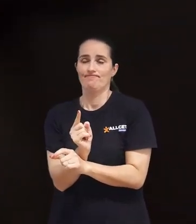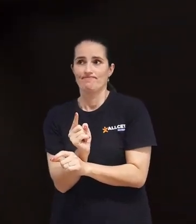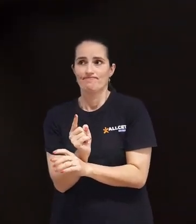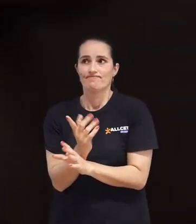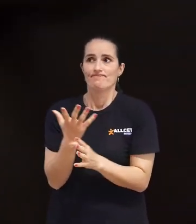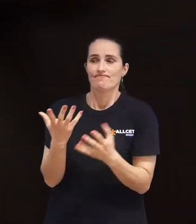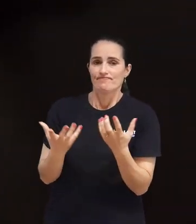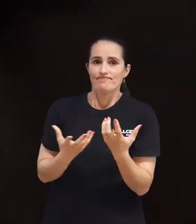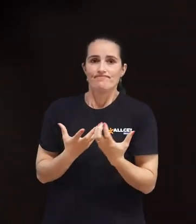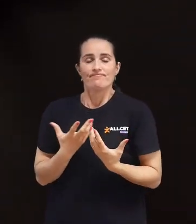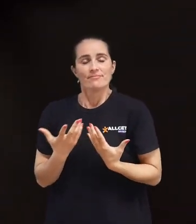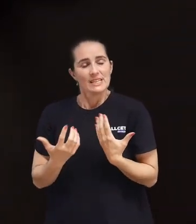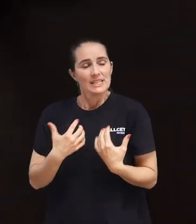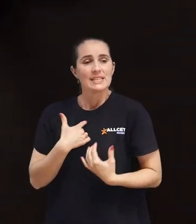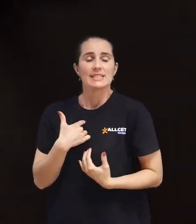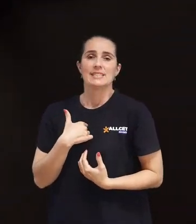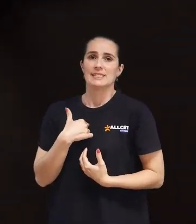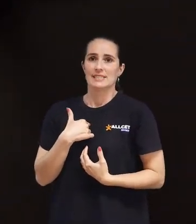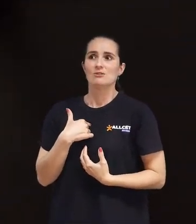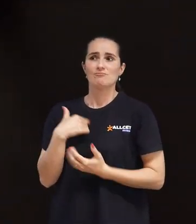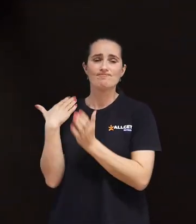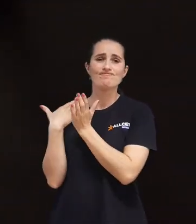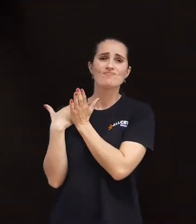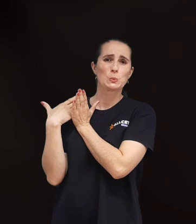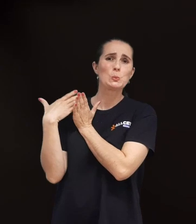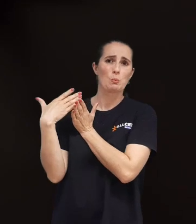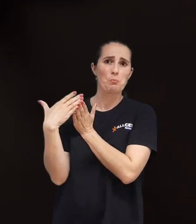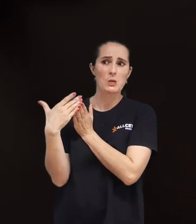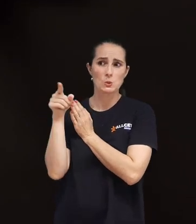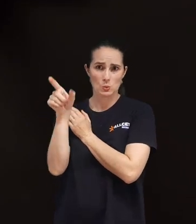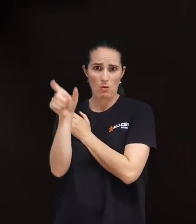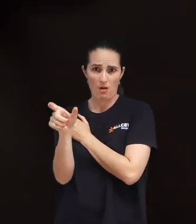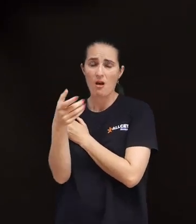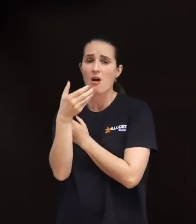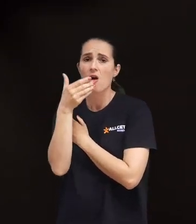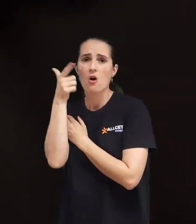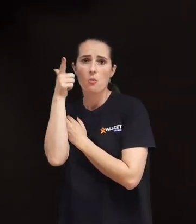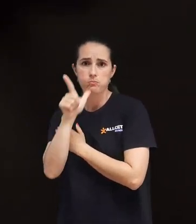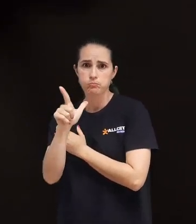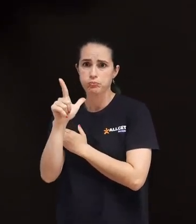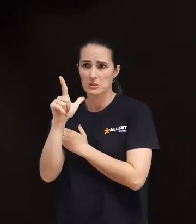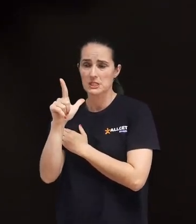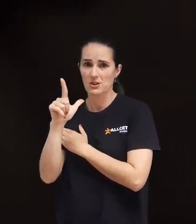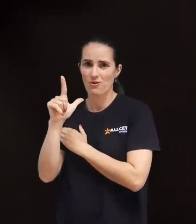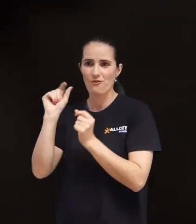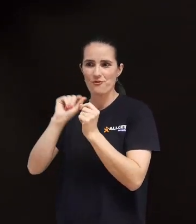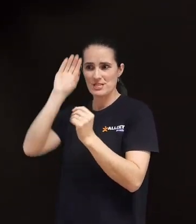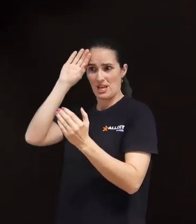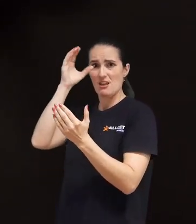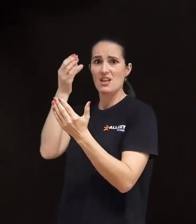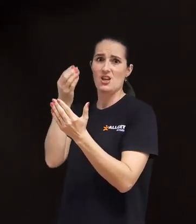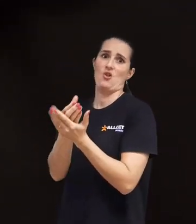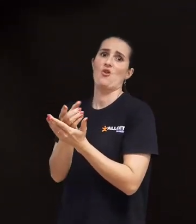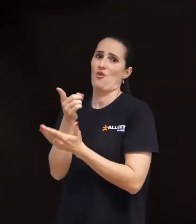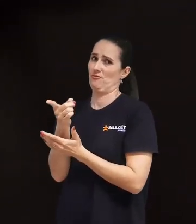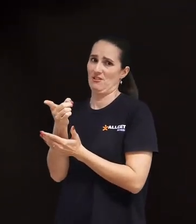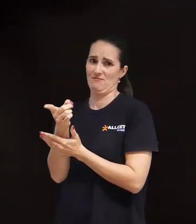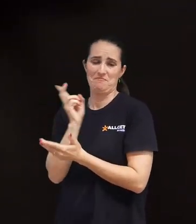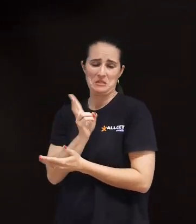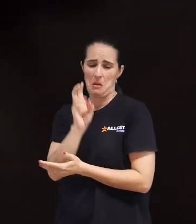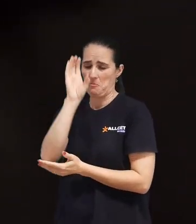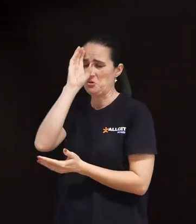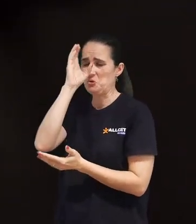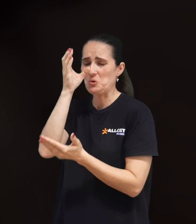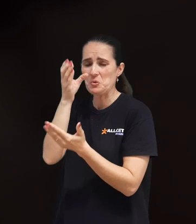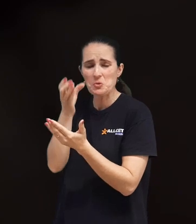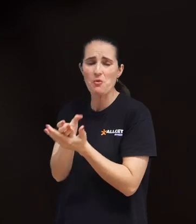esse suporte. Infelizmente, no Ministério Público e no Poder Judiciário, a situação se inverteu bastante,